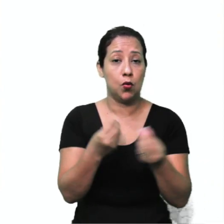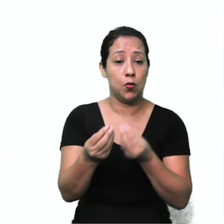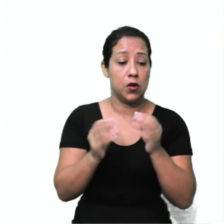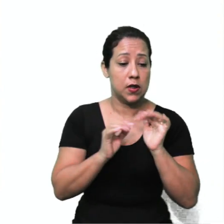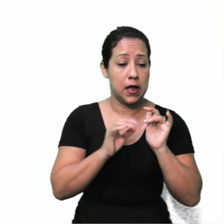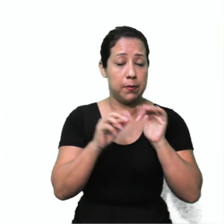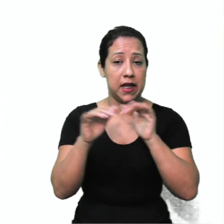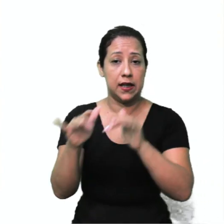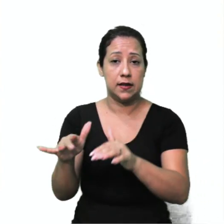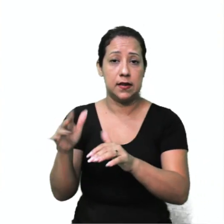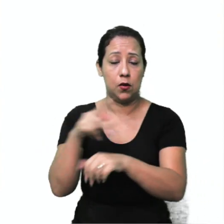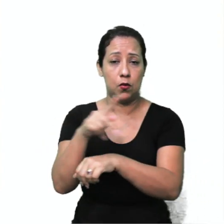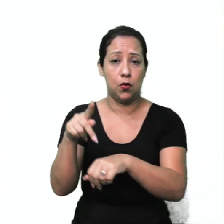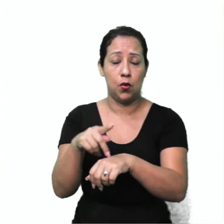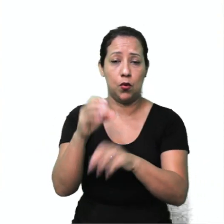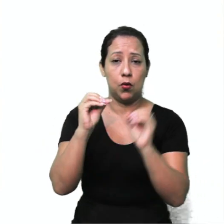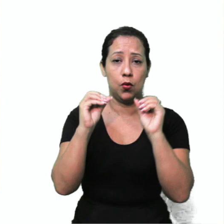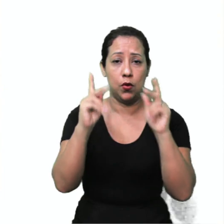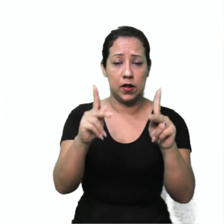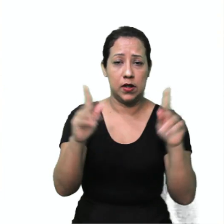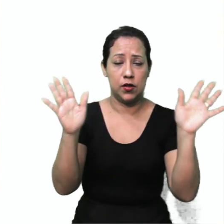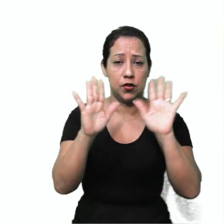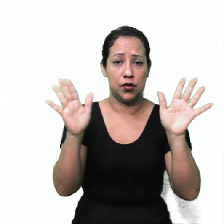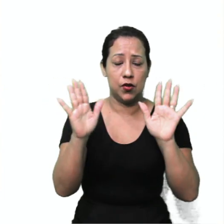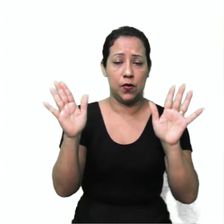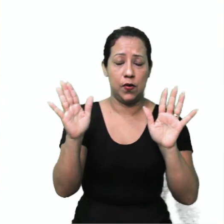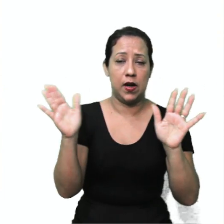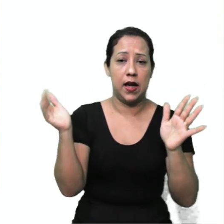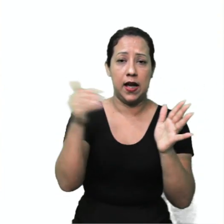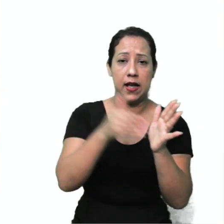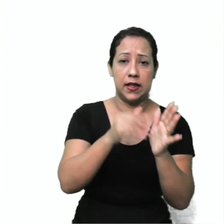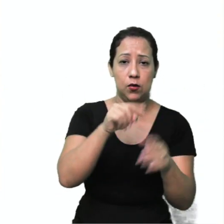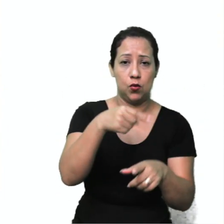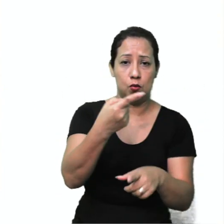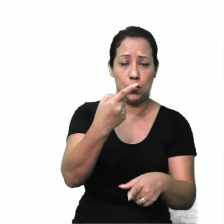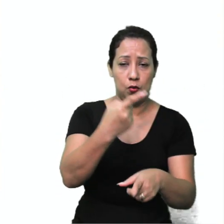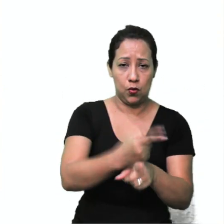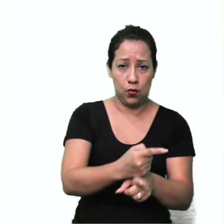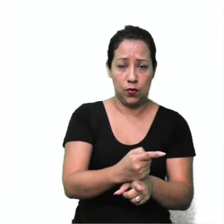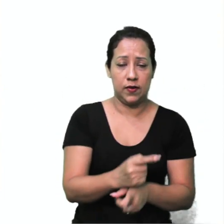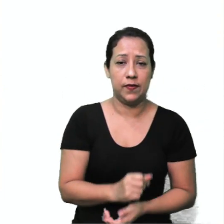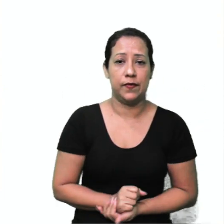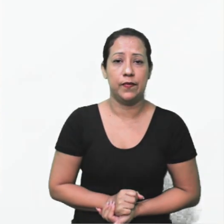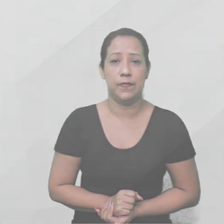internacionais, ok? Tchau, tchau, até o próximo encontro.